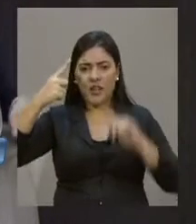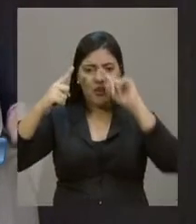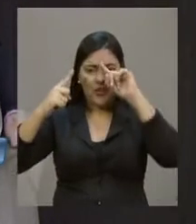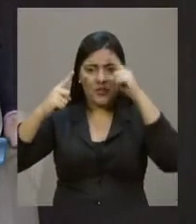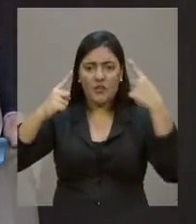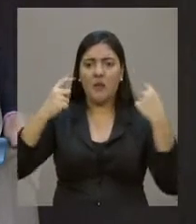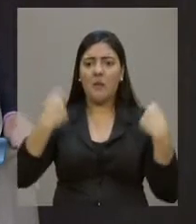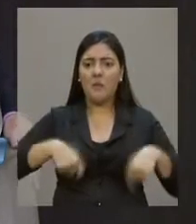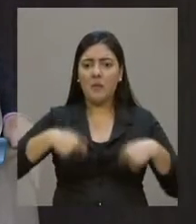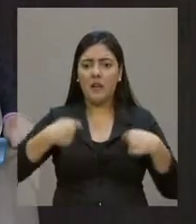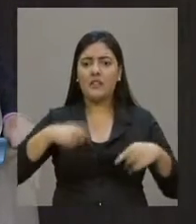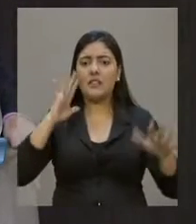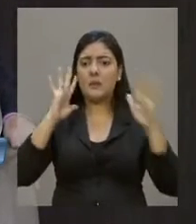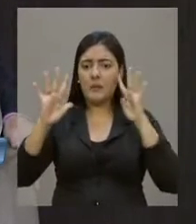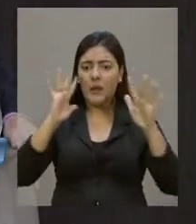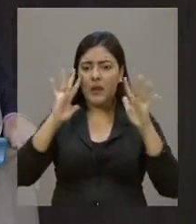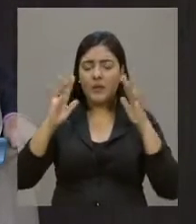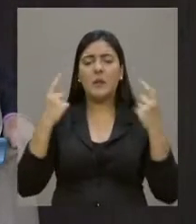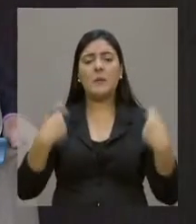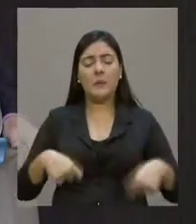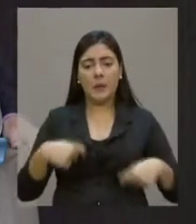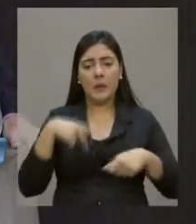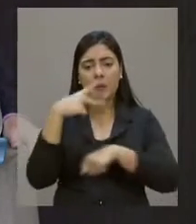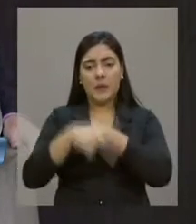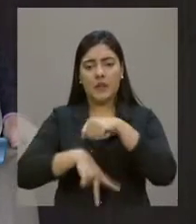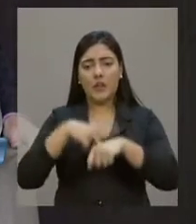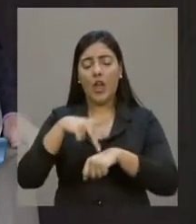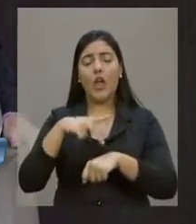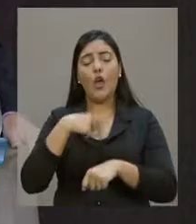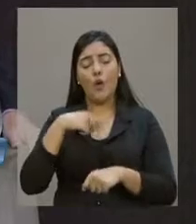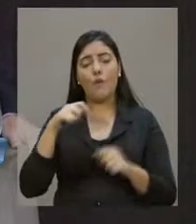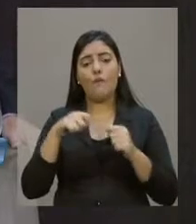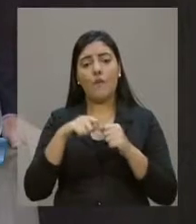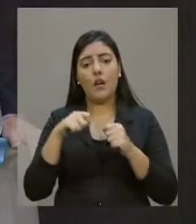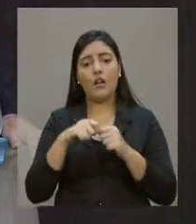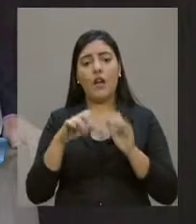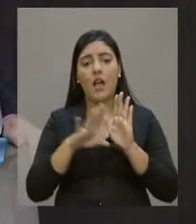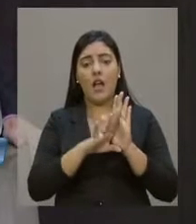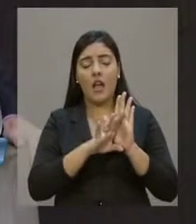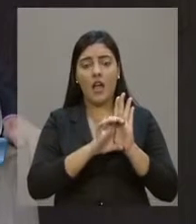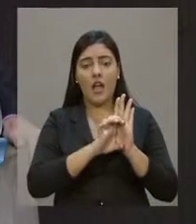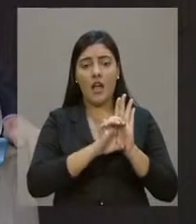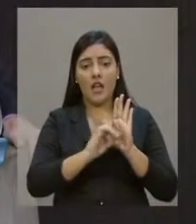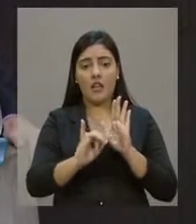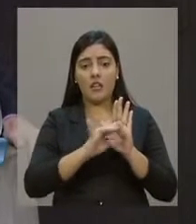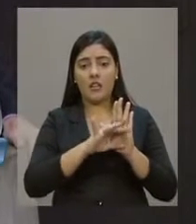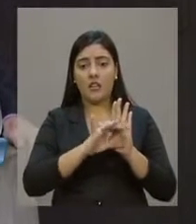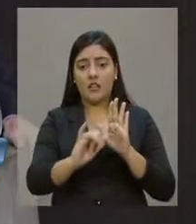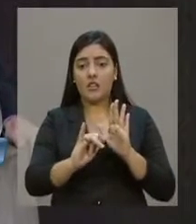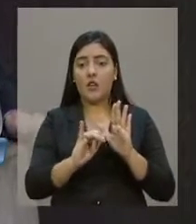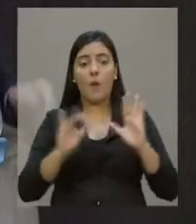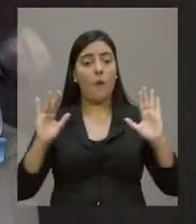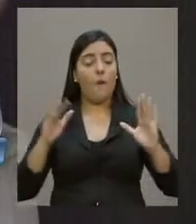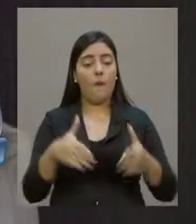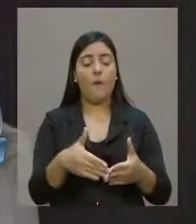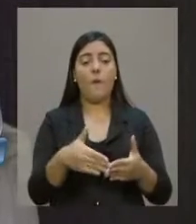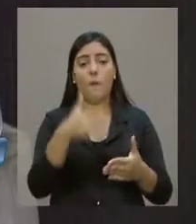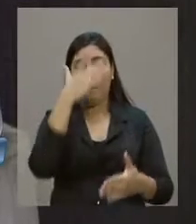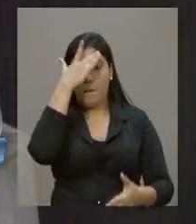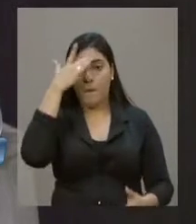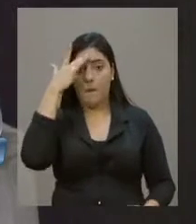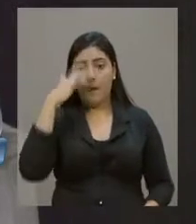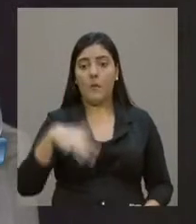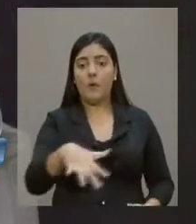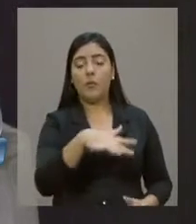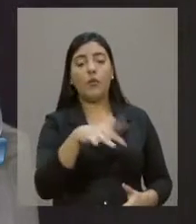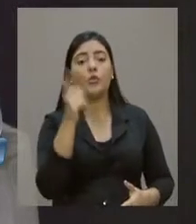de imaginação, de criatividade. Ele disse, não, vou fazer um edital para um segmento populacional que